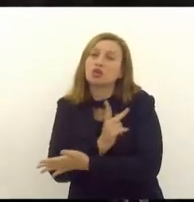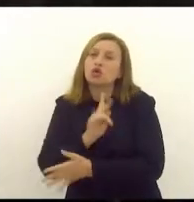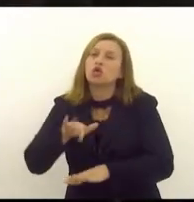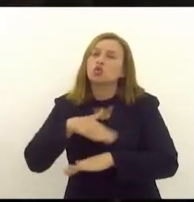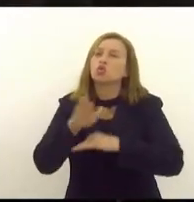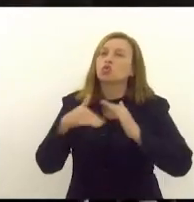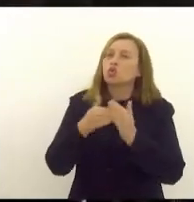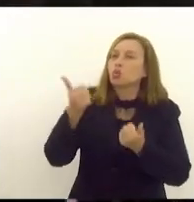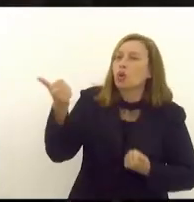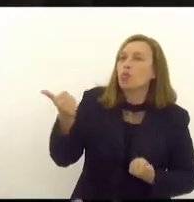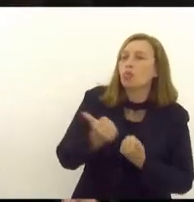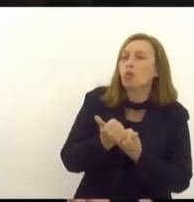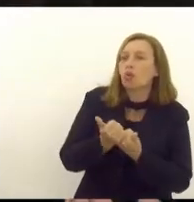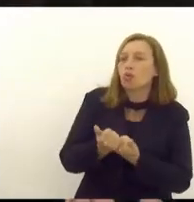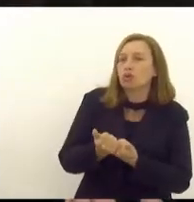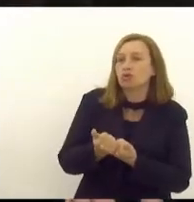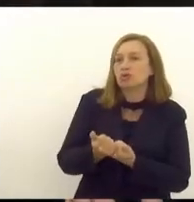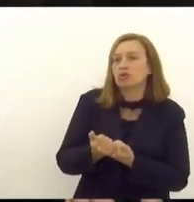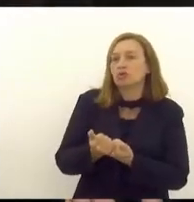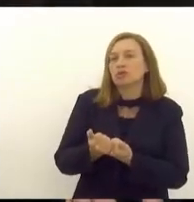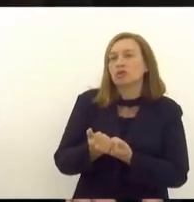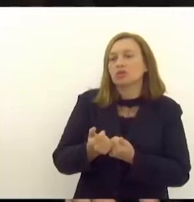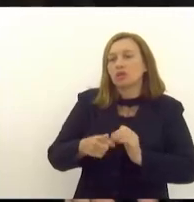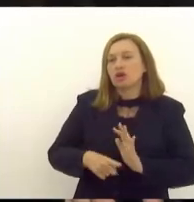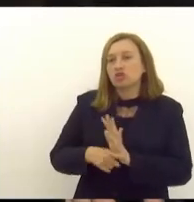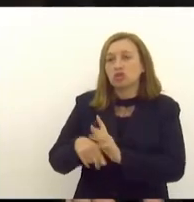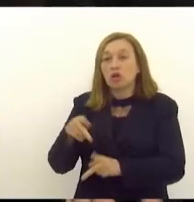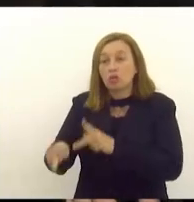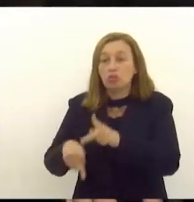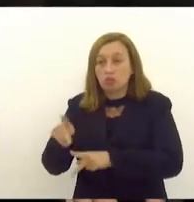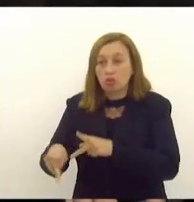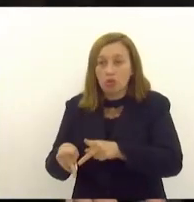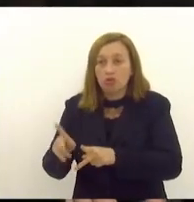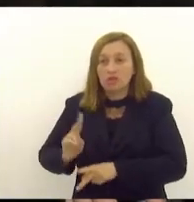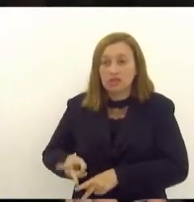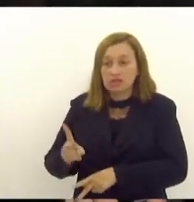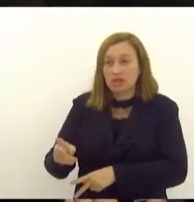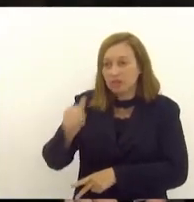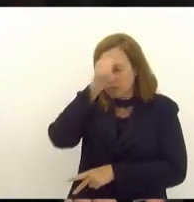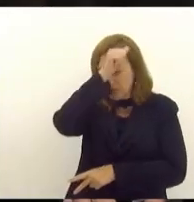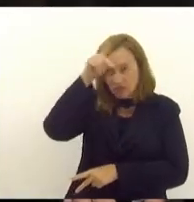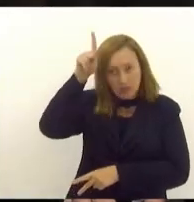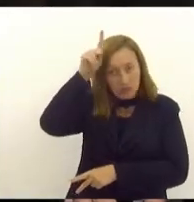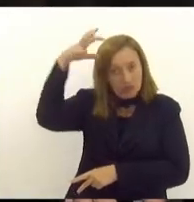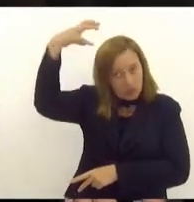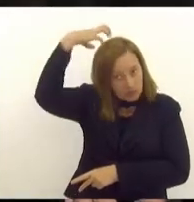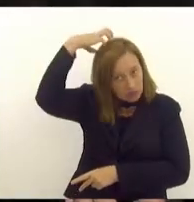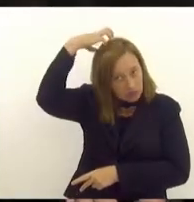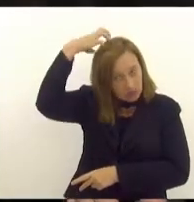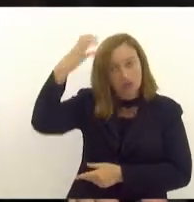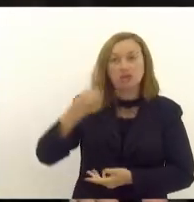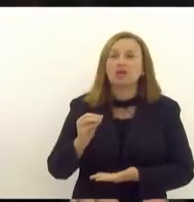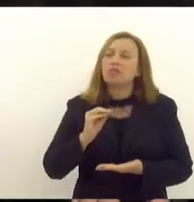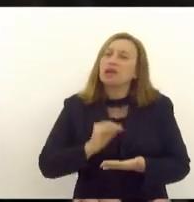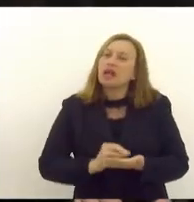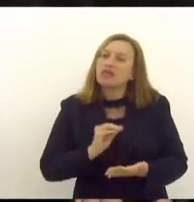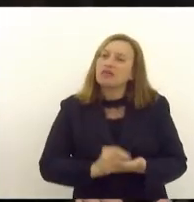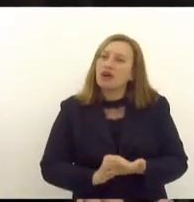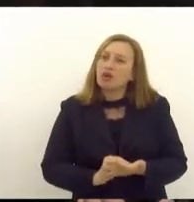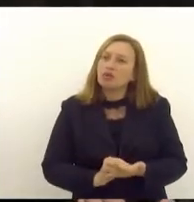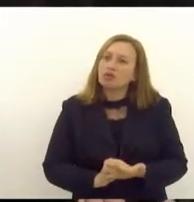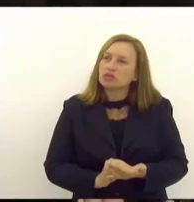apoio que é dado a esses moradores na Vila dos rios é feito pela prefeitura de Angra dos Reis pela ausência